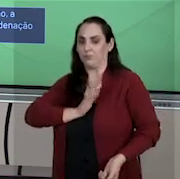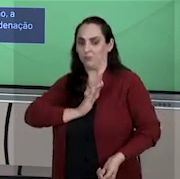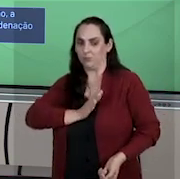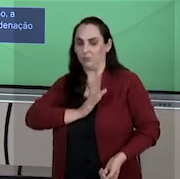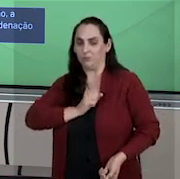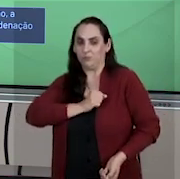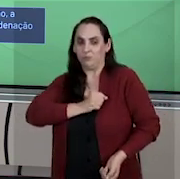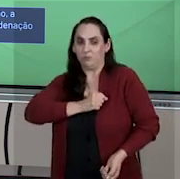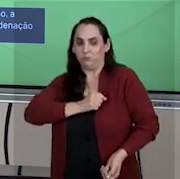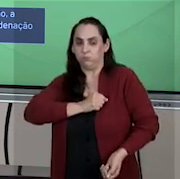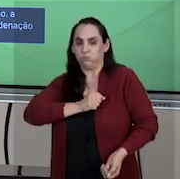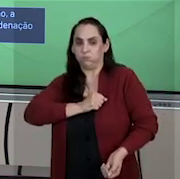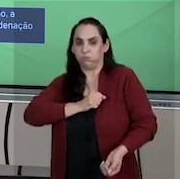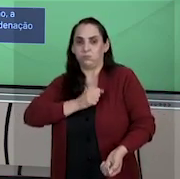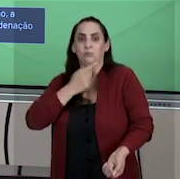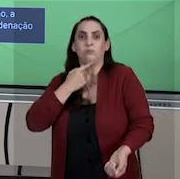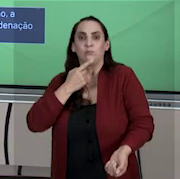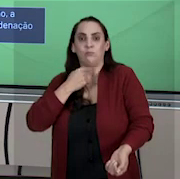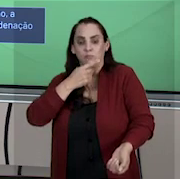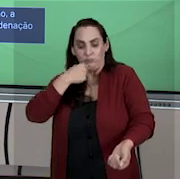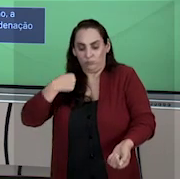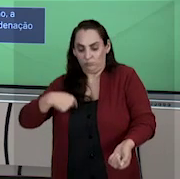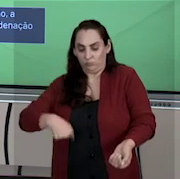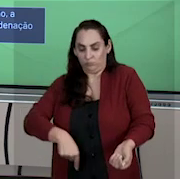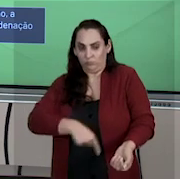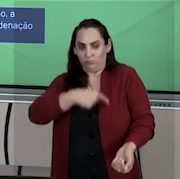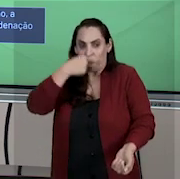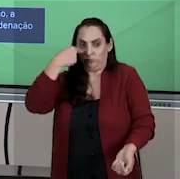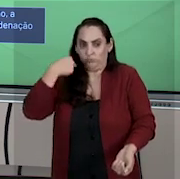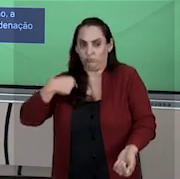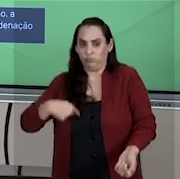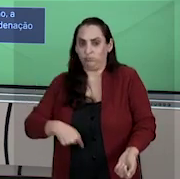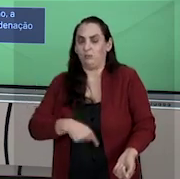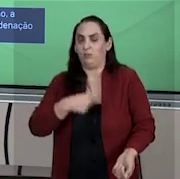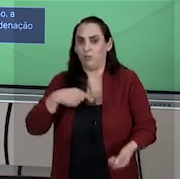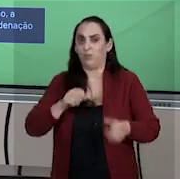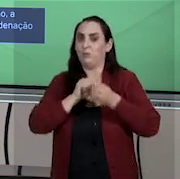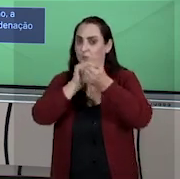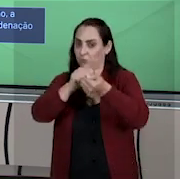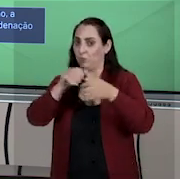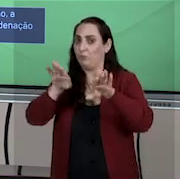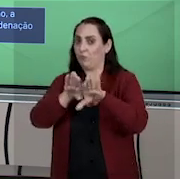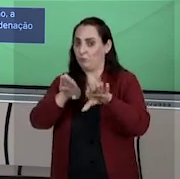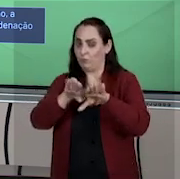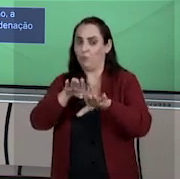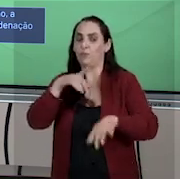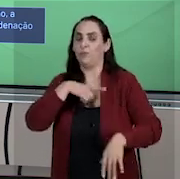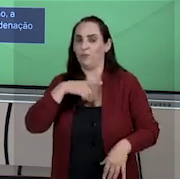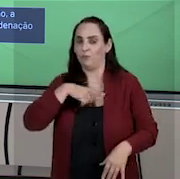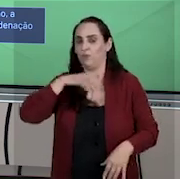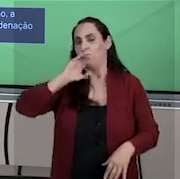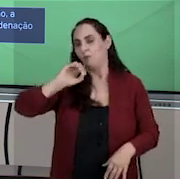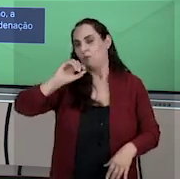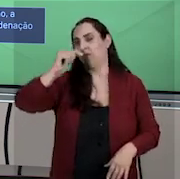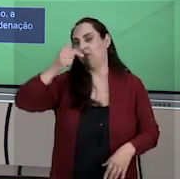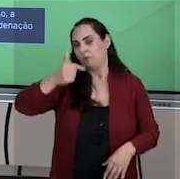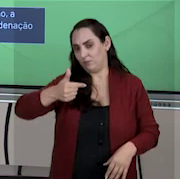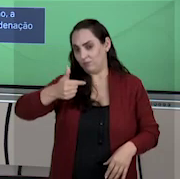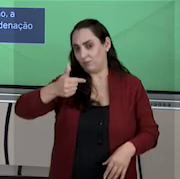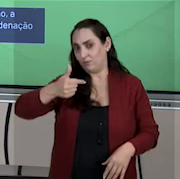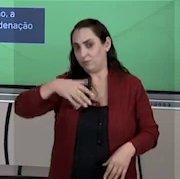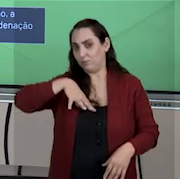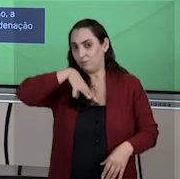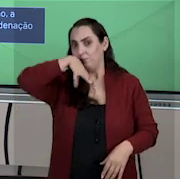sangue e com esse sangue vão ir juntos o oxigênio que veio do processo da respiração e